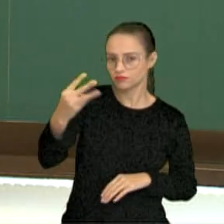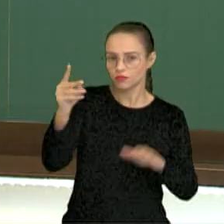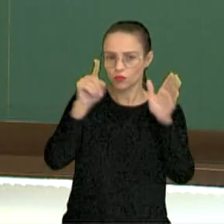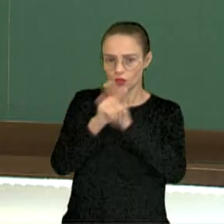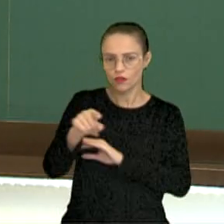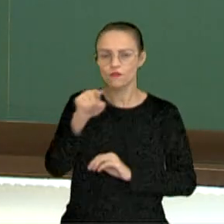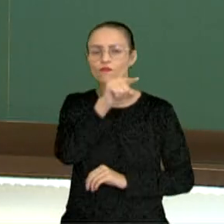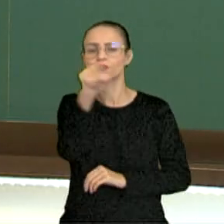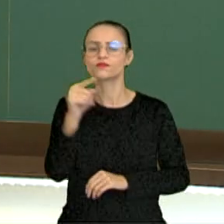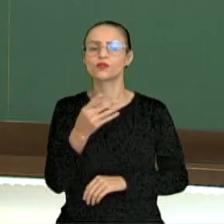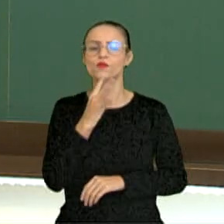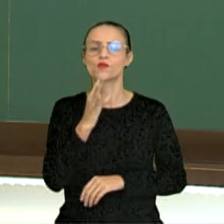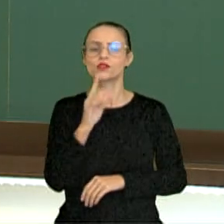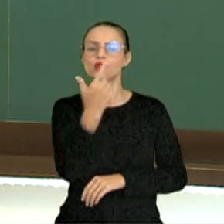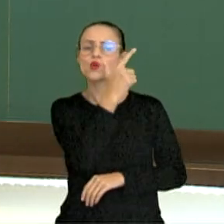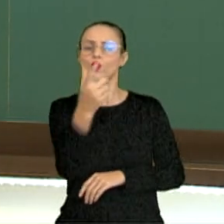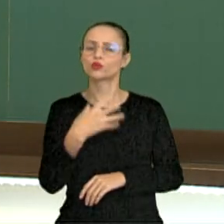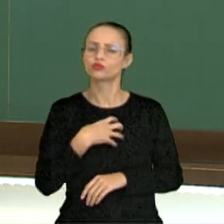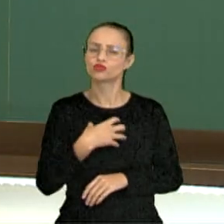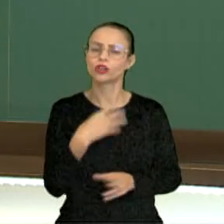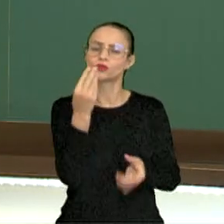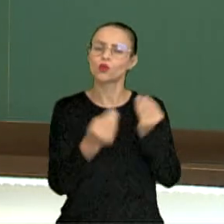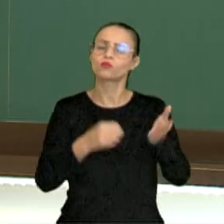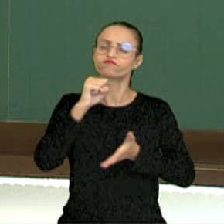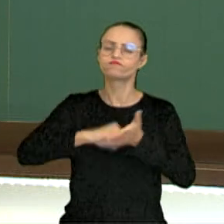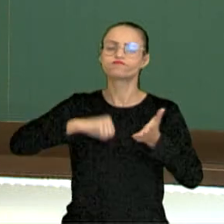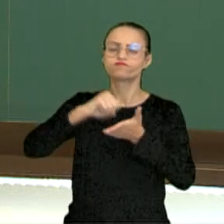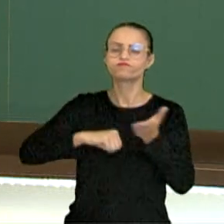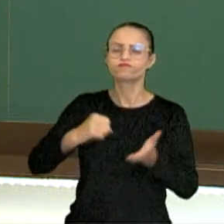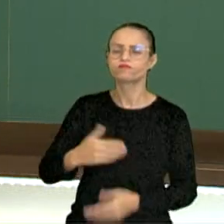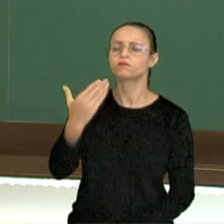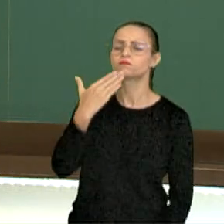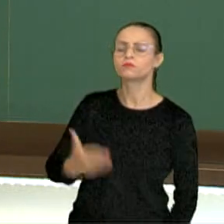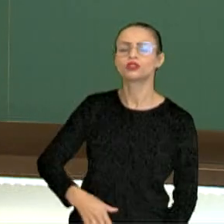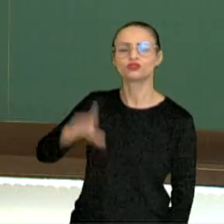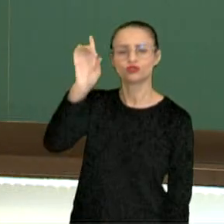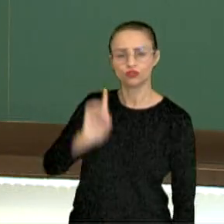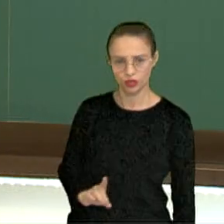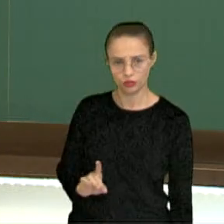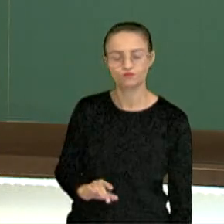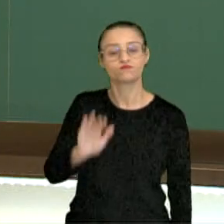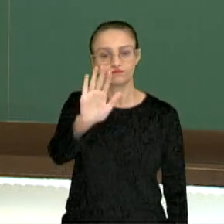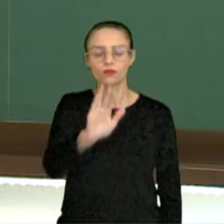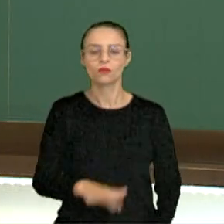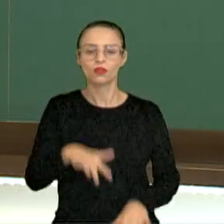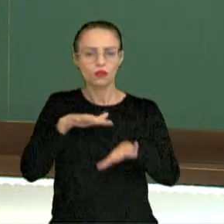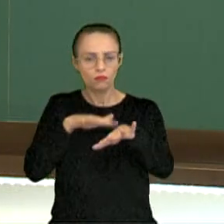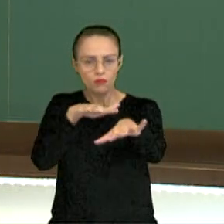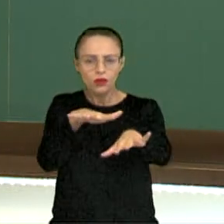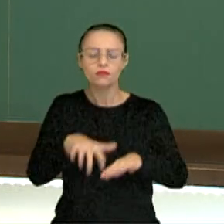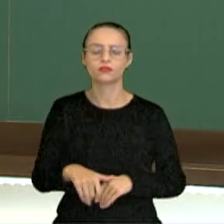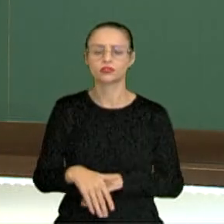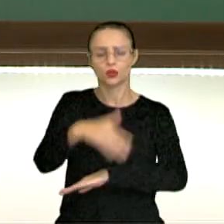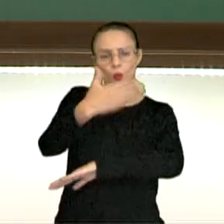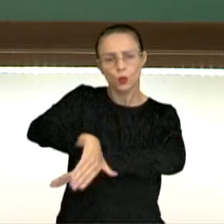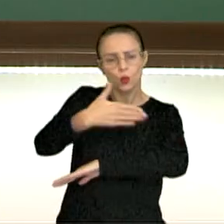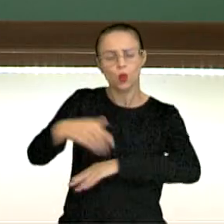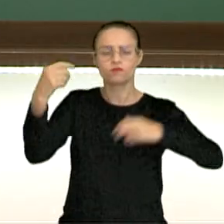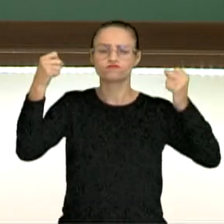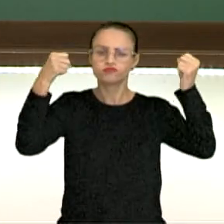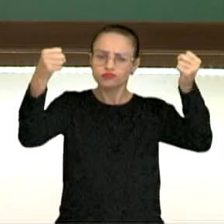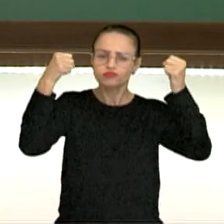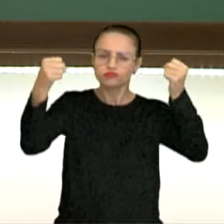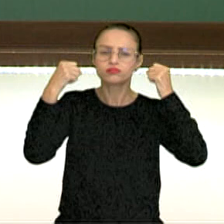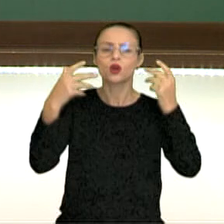conhece outras formas de reivindicar direitos? Além do protesto, da manifestação que acontece na rua, com cartazes